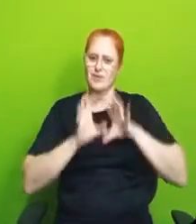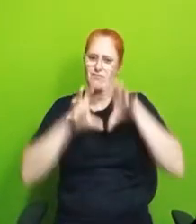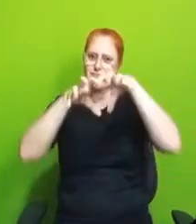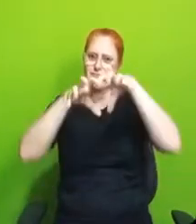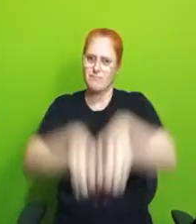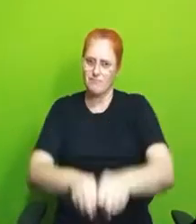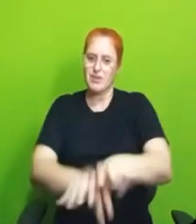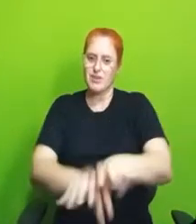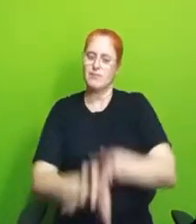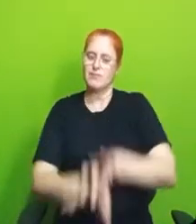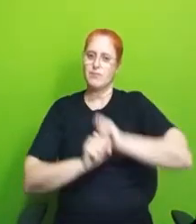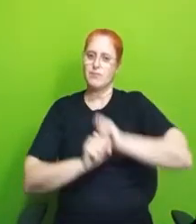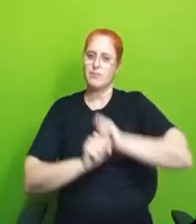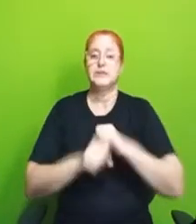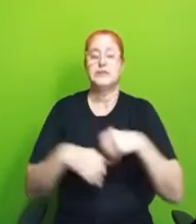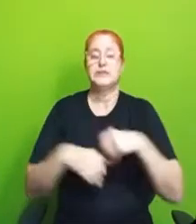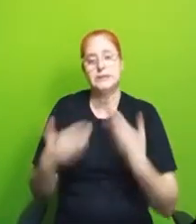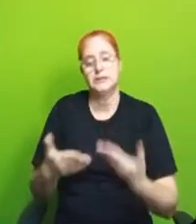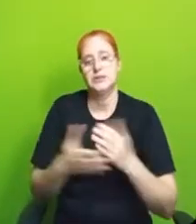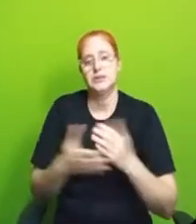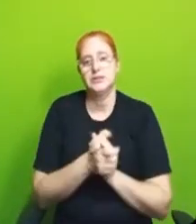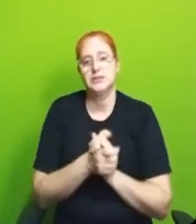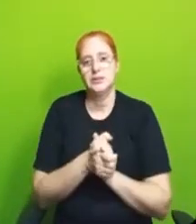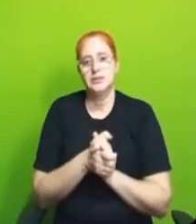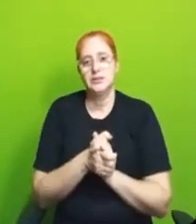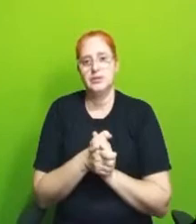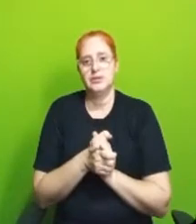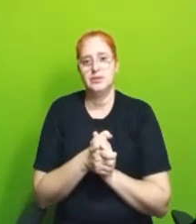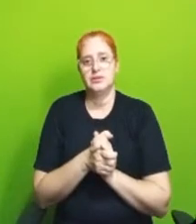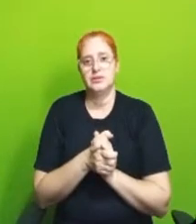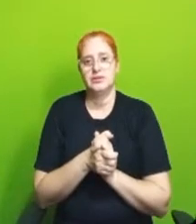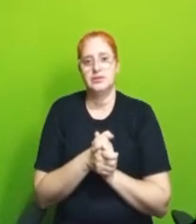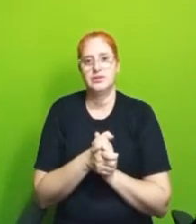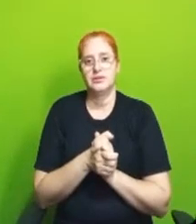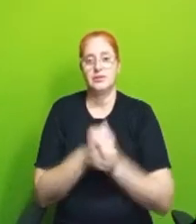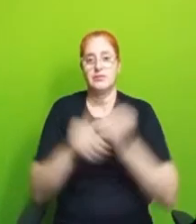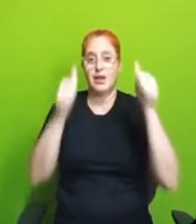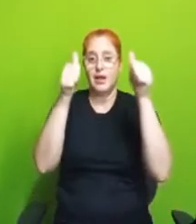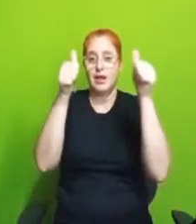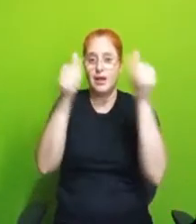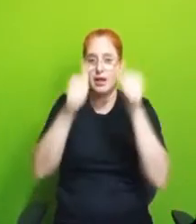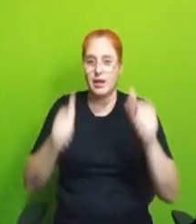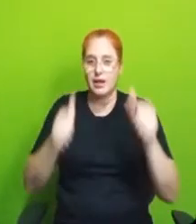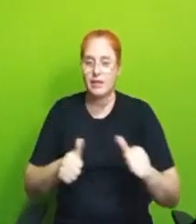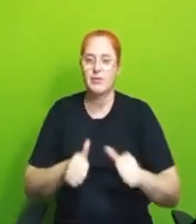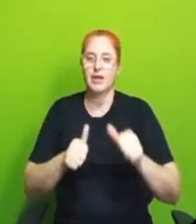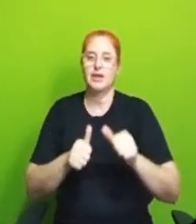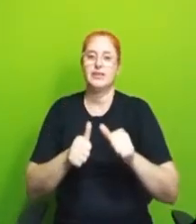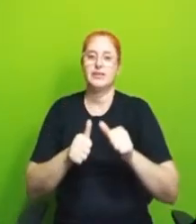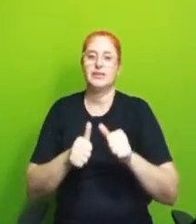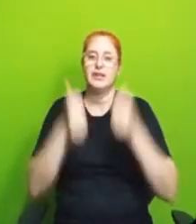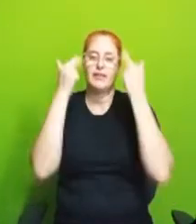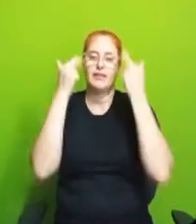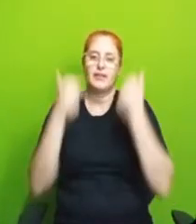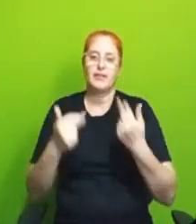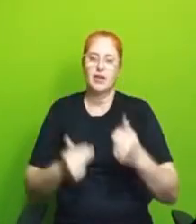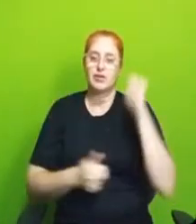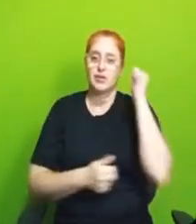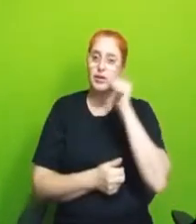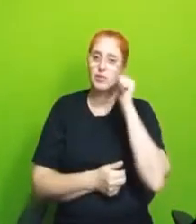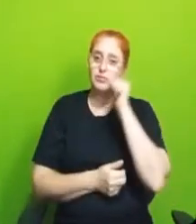Então eu parto de uma imagem muito trivial, que é o fato das mulheres serem as mulheres, especialmente